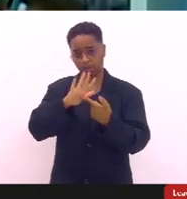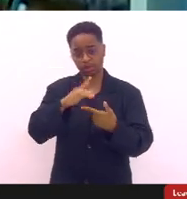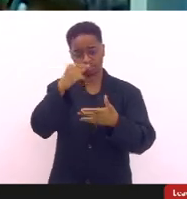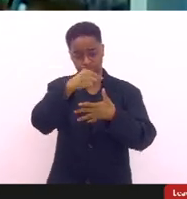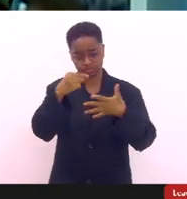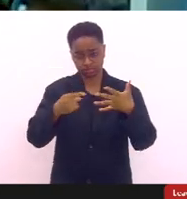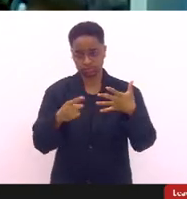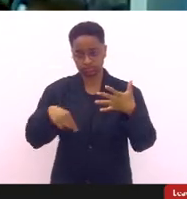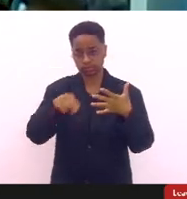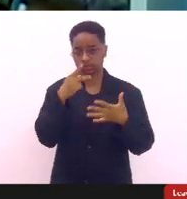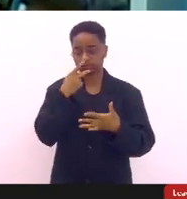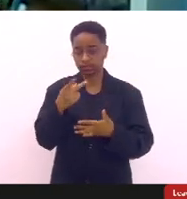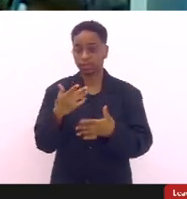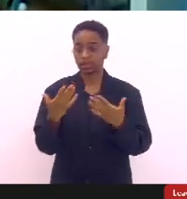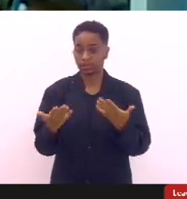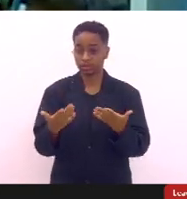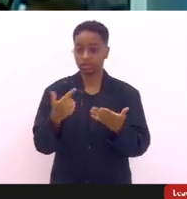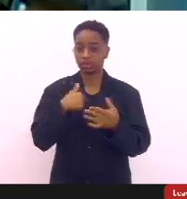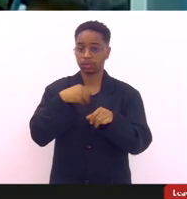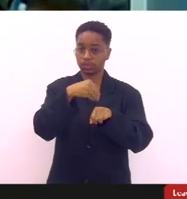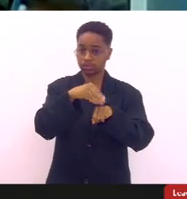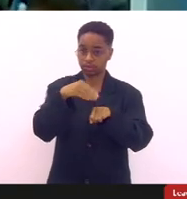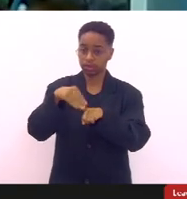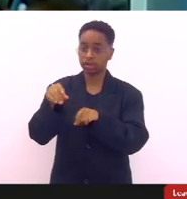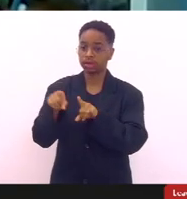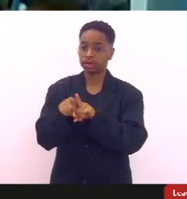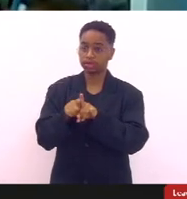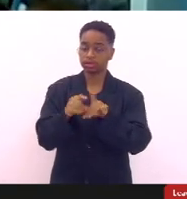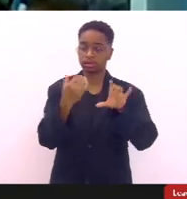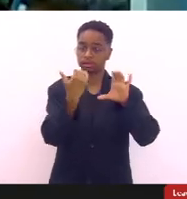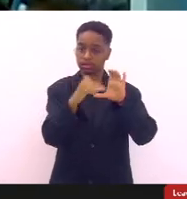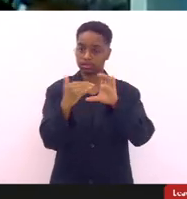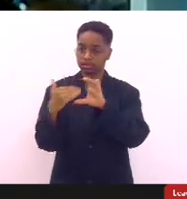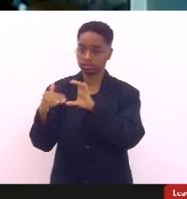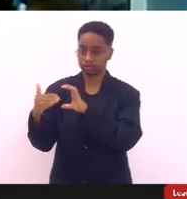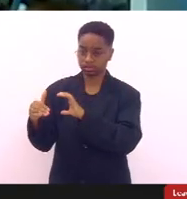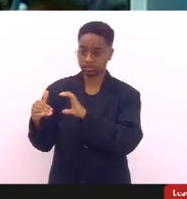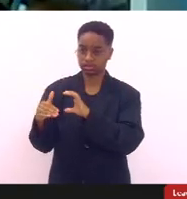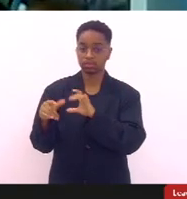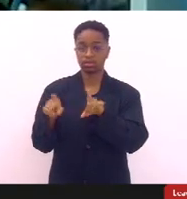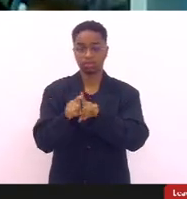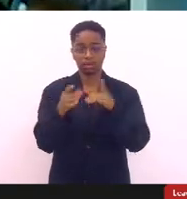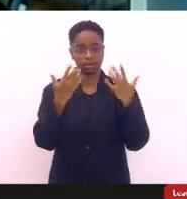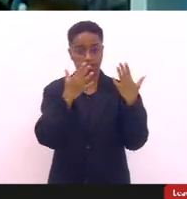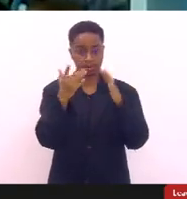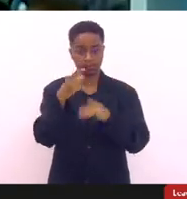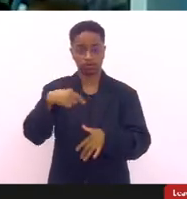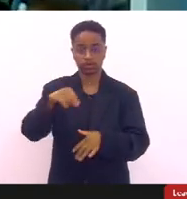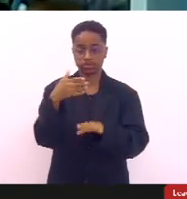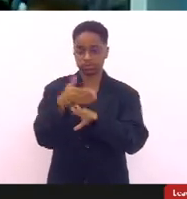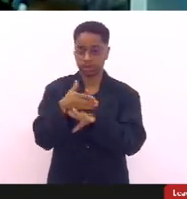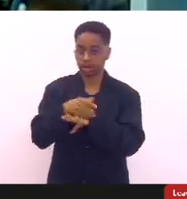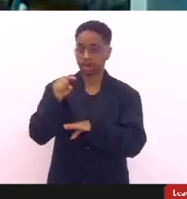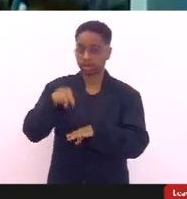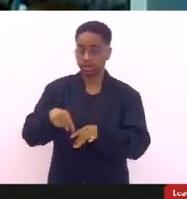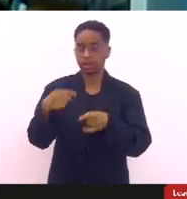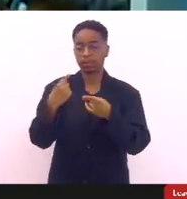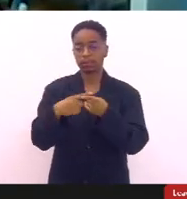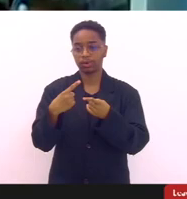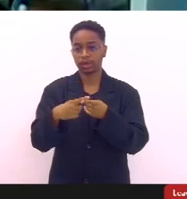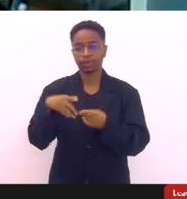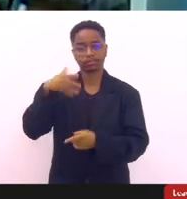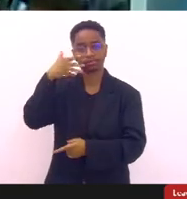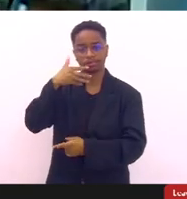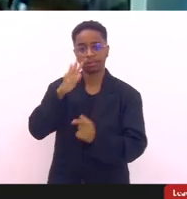aqui. Então, eu recomendo e encaminho, parabenizo a todos que estão aqui, a todos que nos contemplaram com